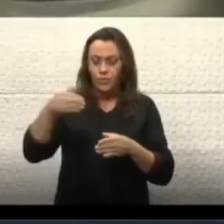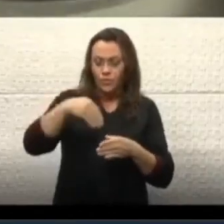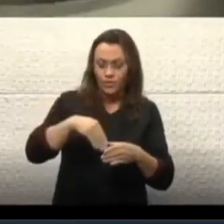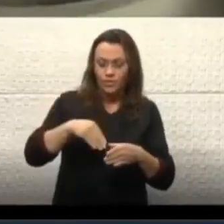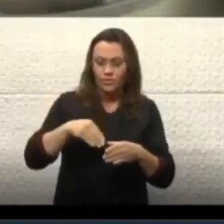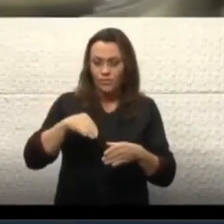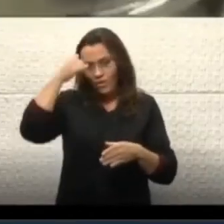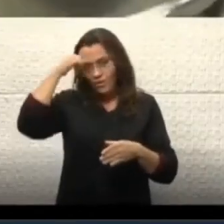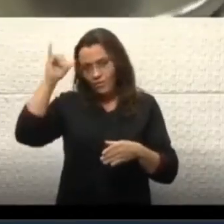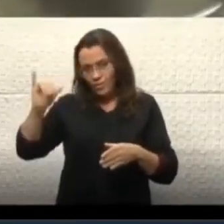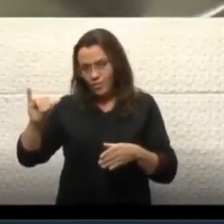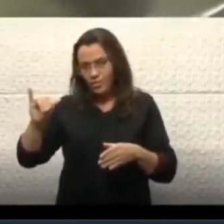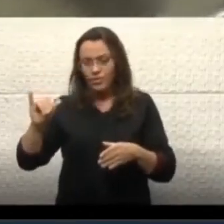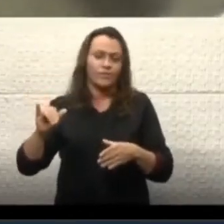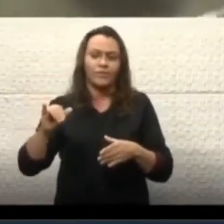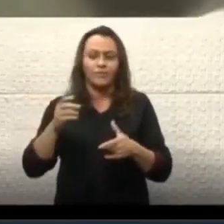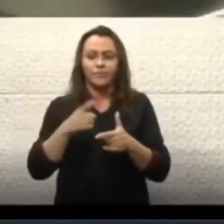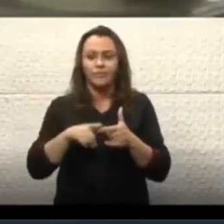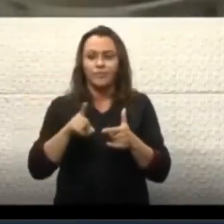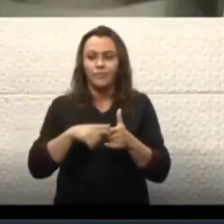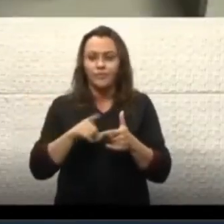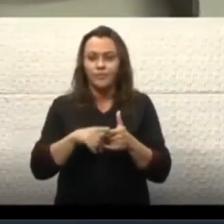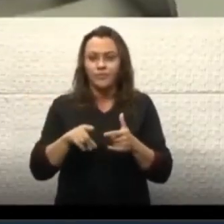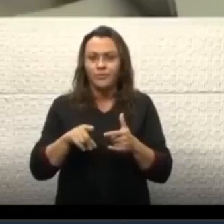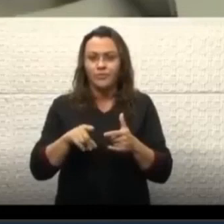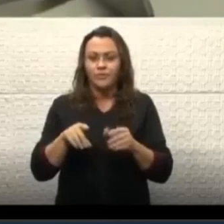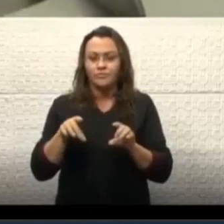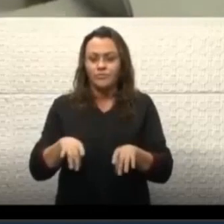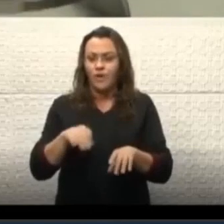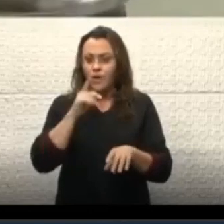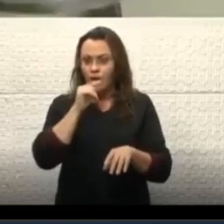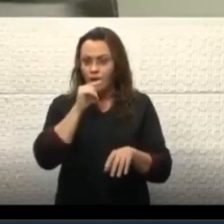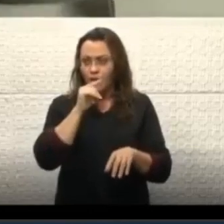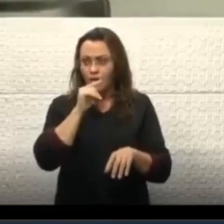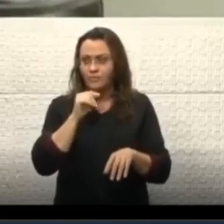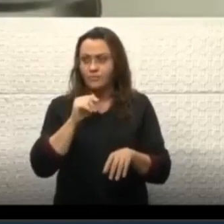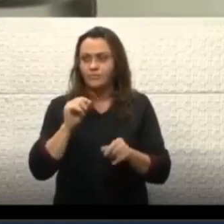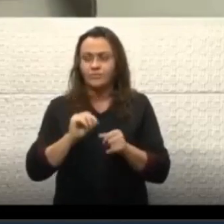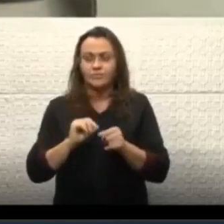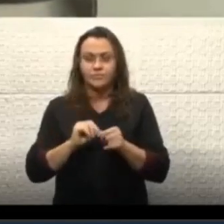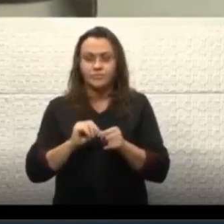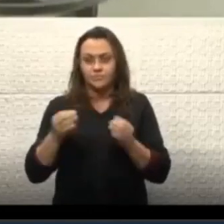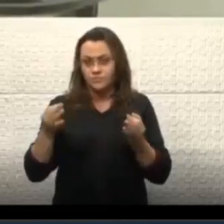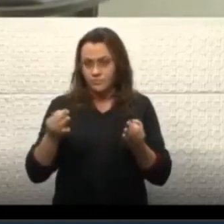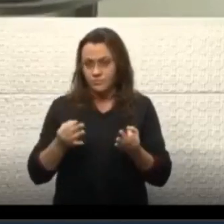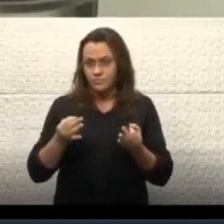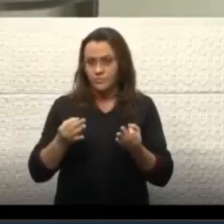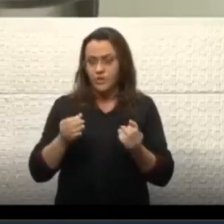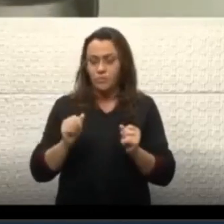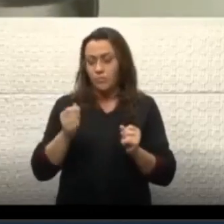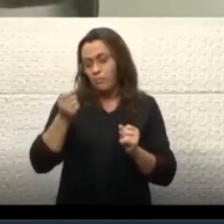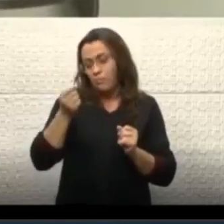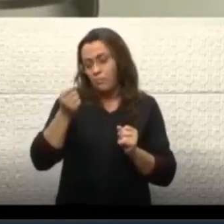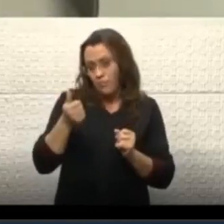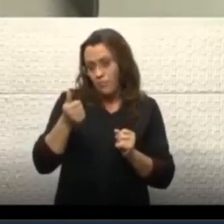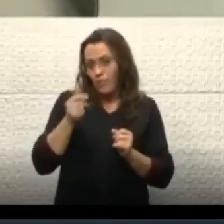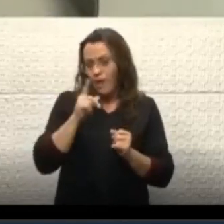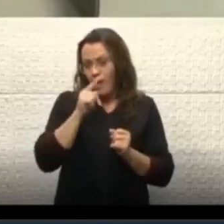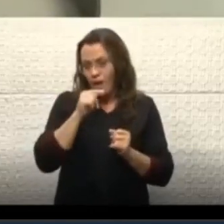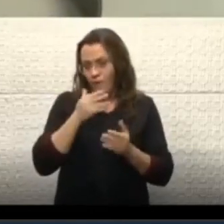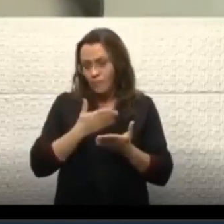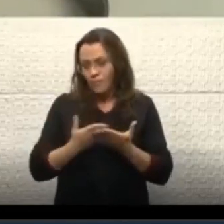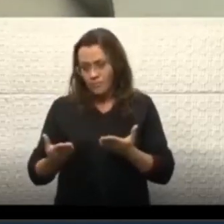que caia essa quantidade de água, vocês vão ver que vai sair. Se fizer da forma correta, vai cair pouco, tá? Mas